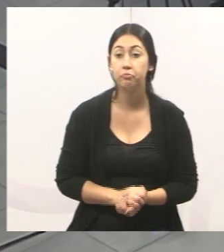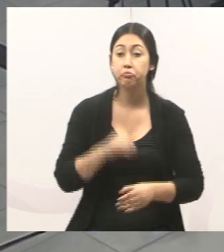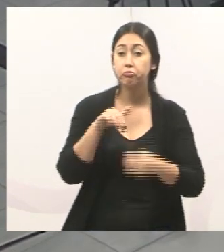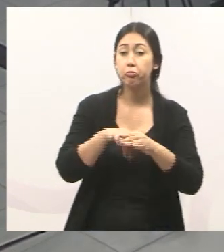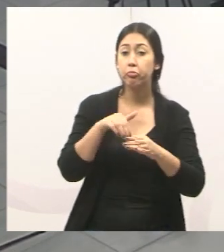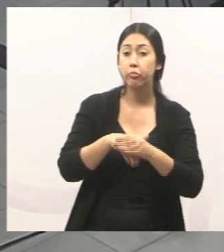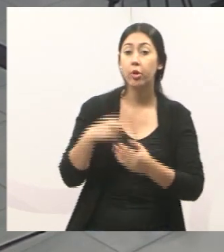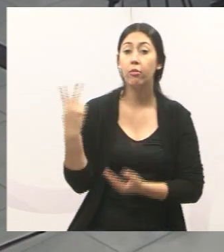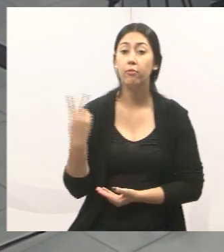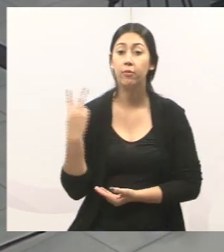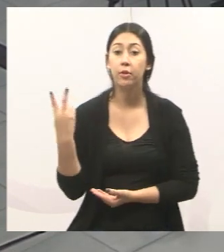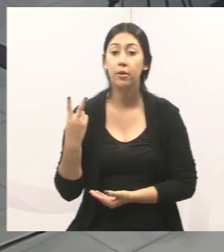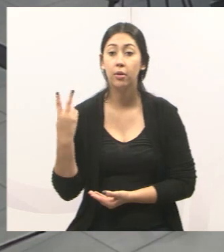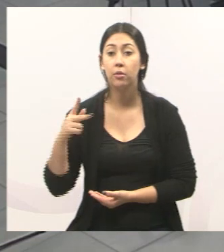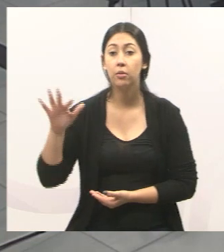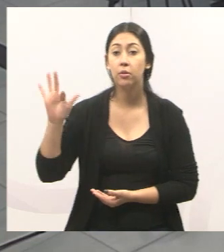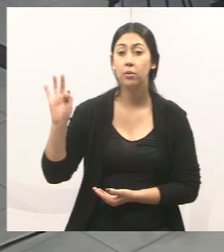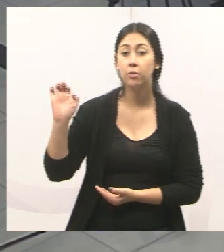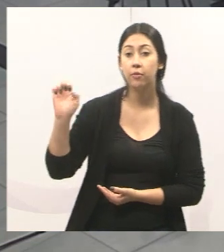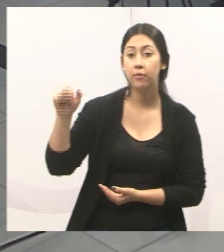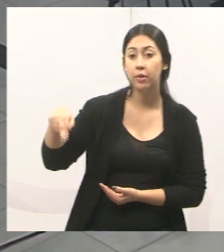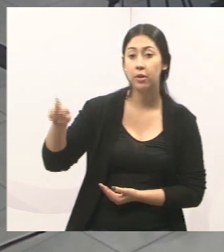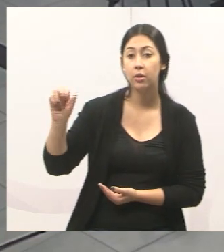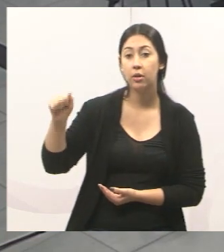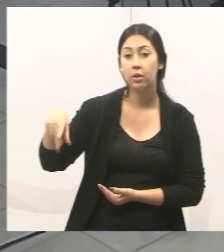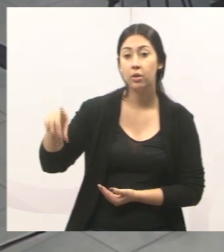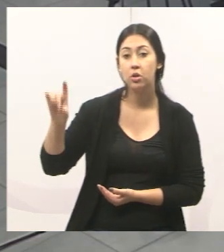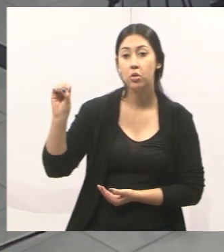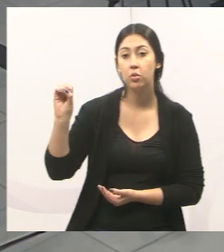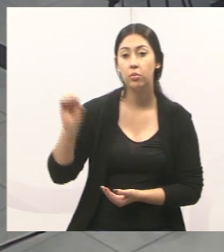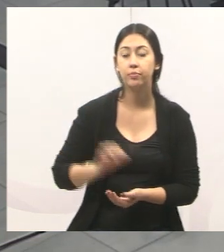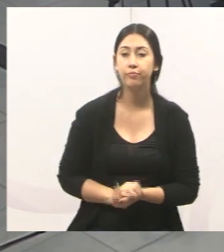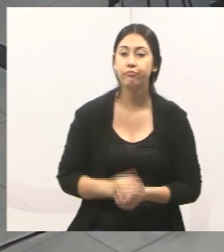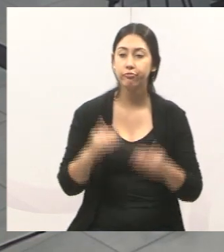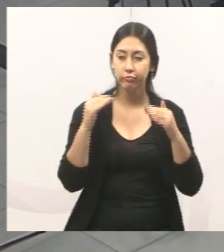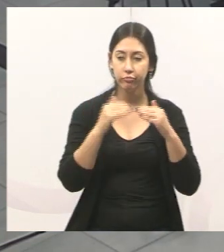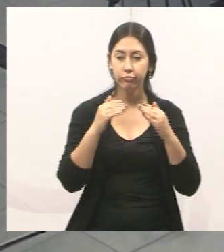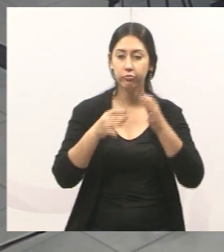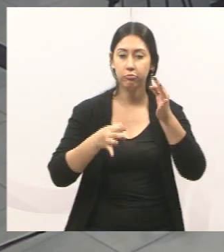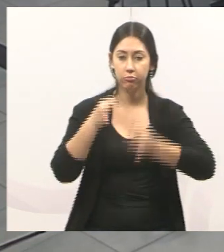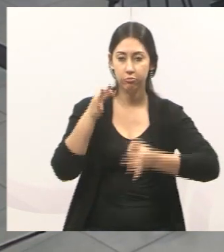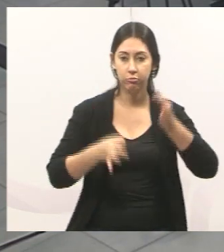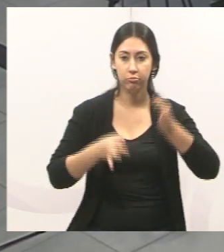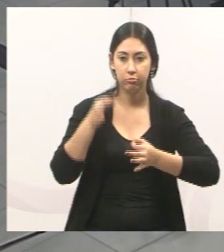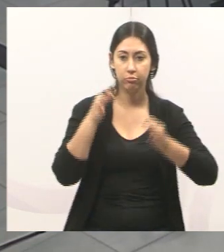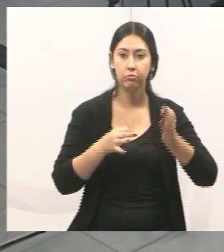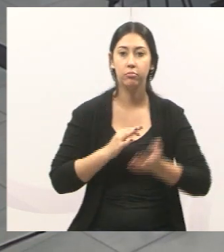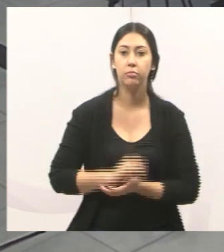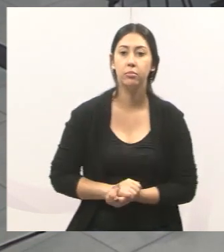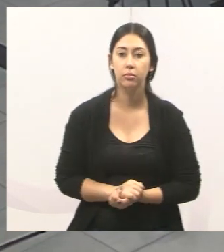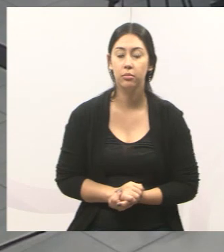Como vota o vereador Fernando da Ótica Original? Favorável.